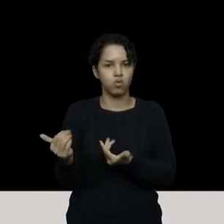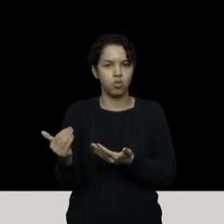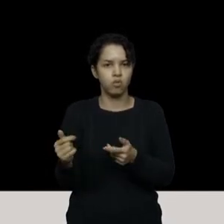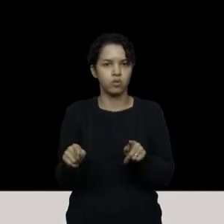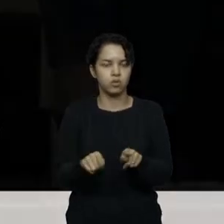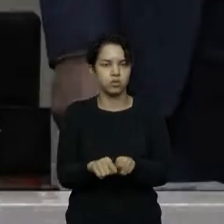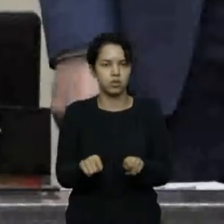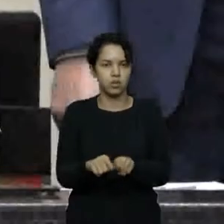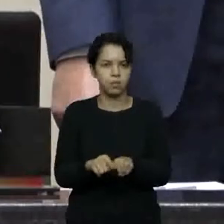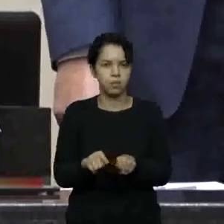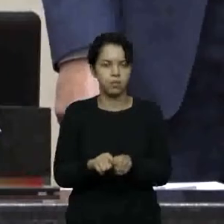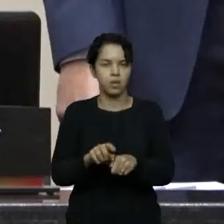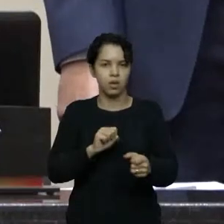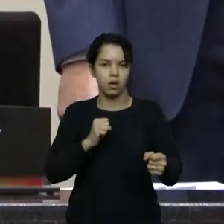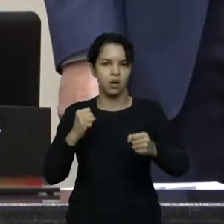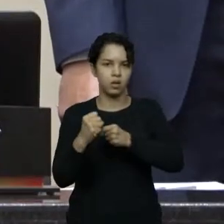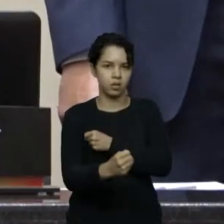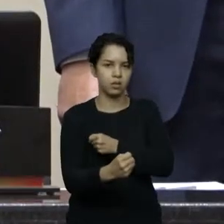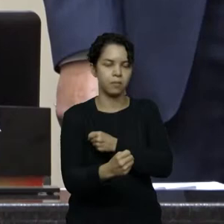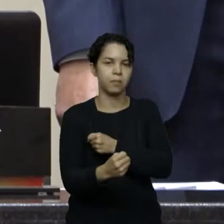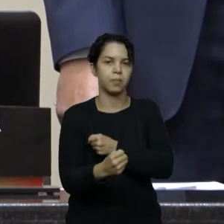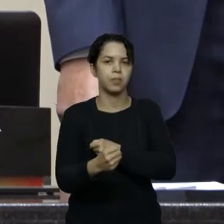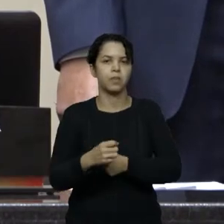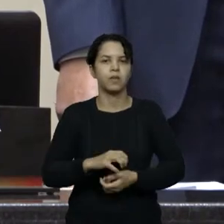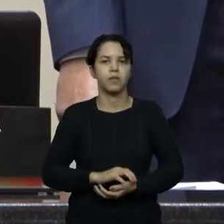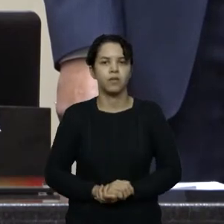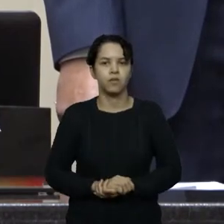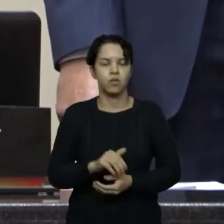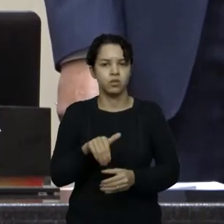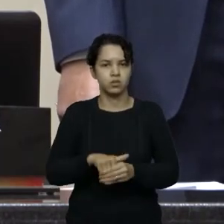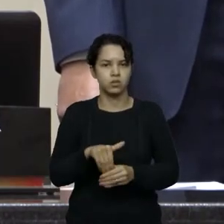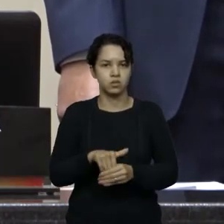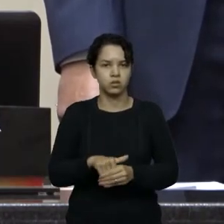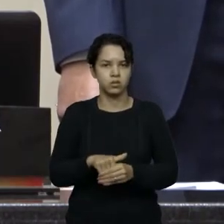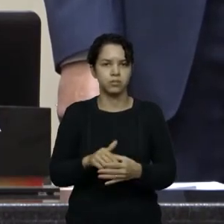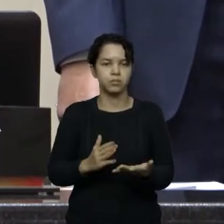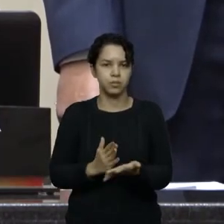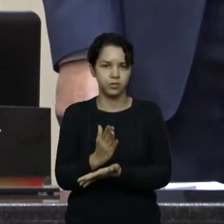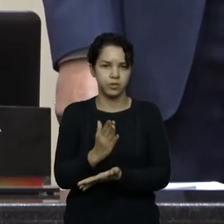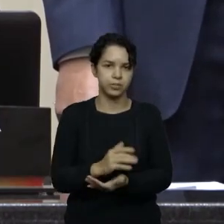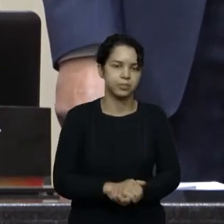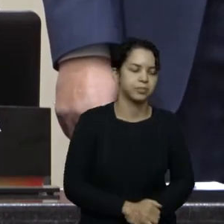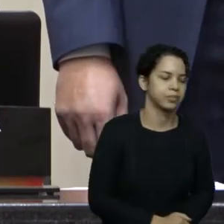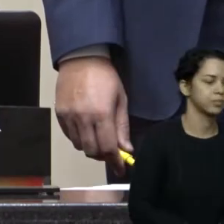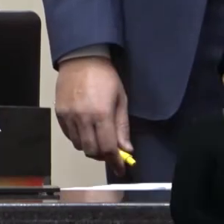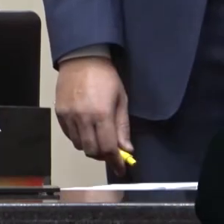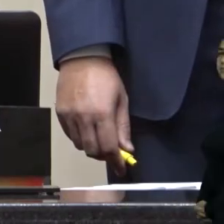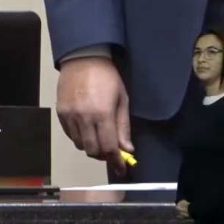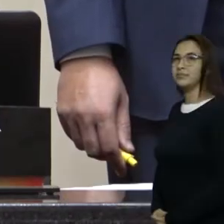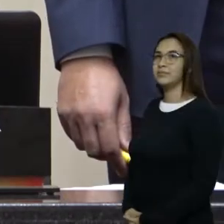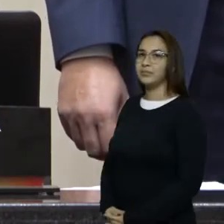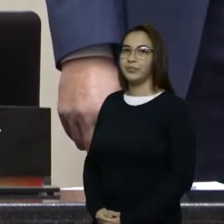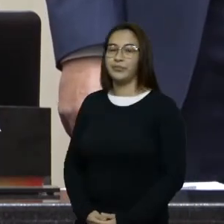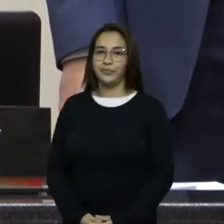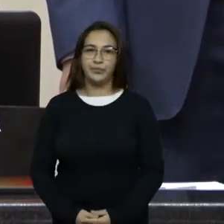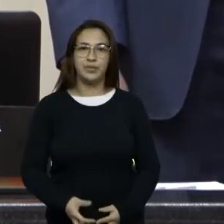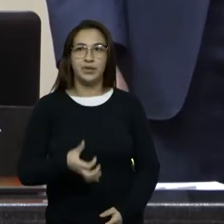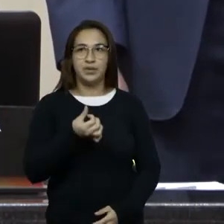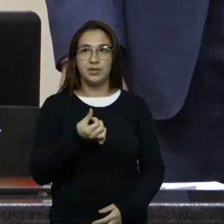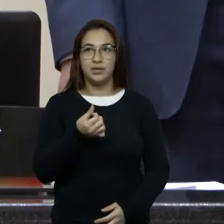karatê e discussão não havendo Quem Queira discutir e votação Está aprovado pela incremento